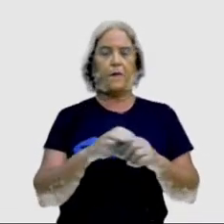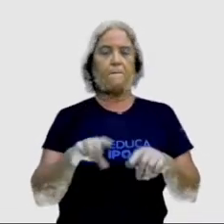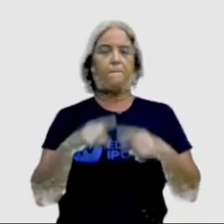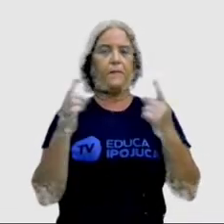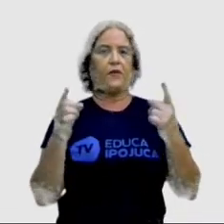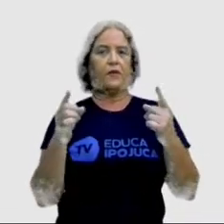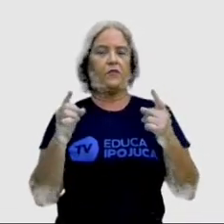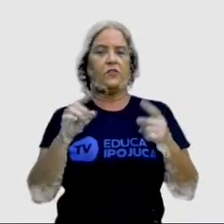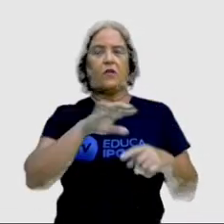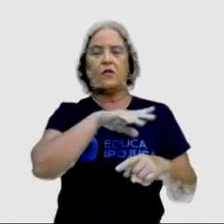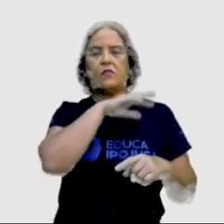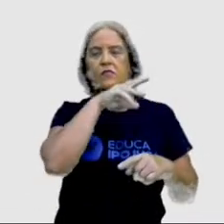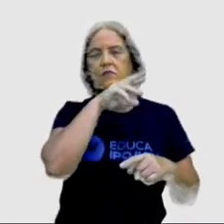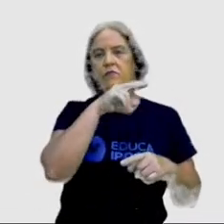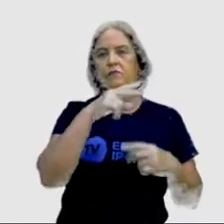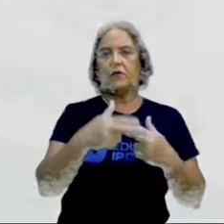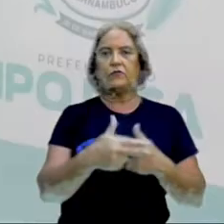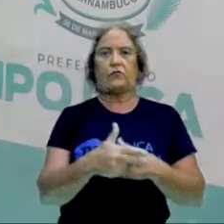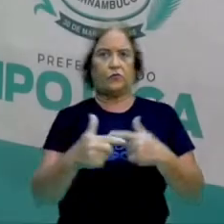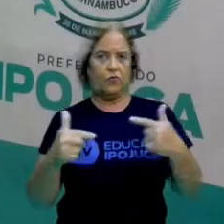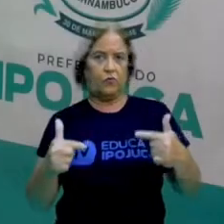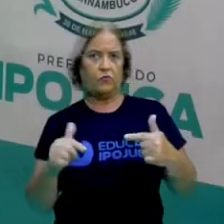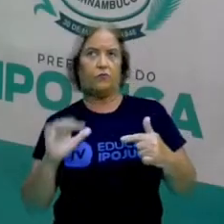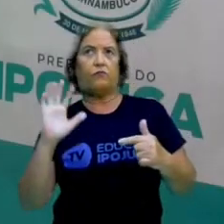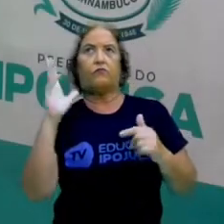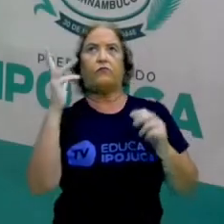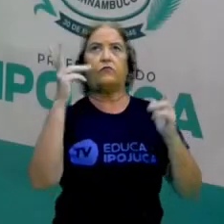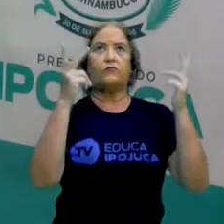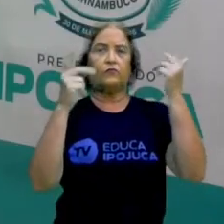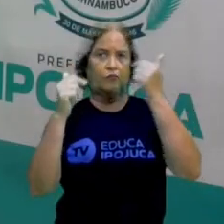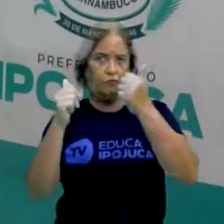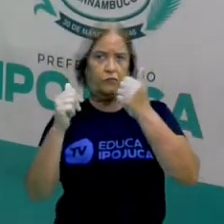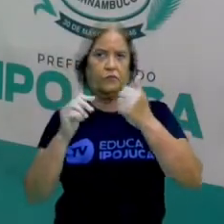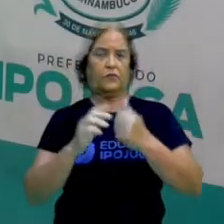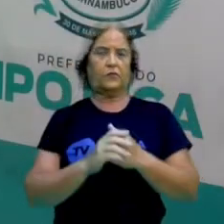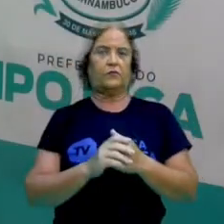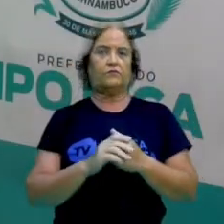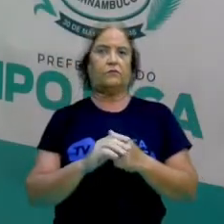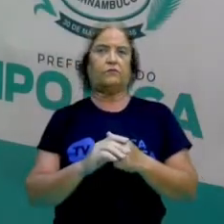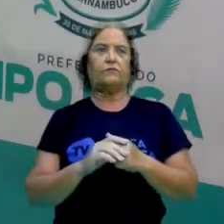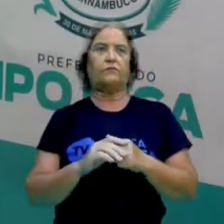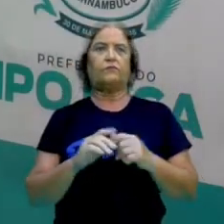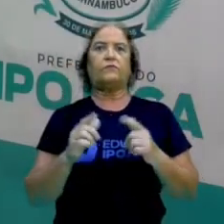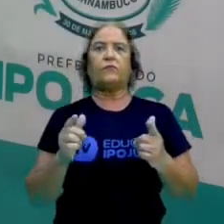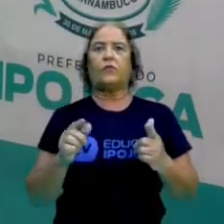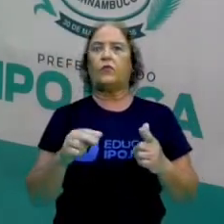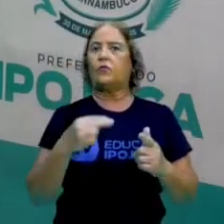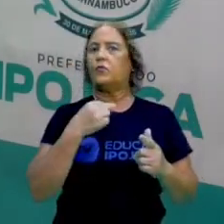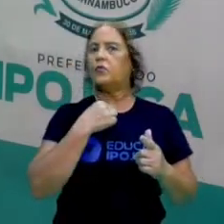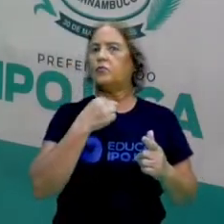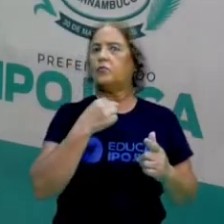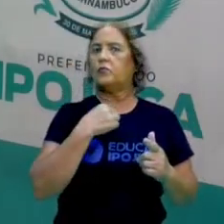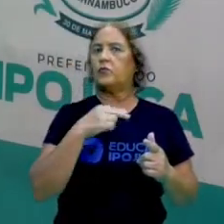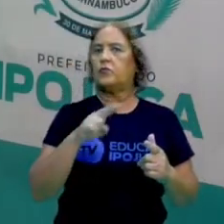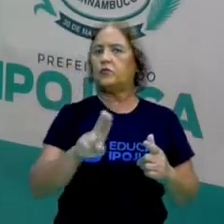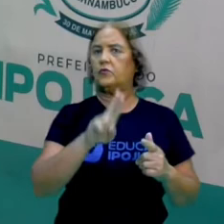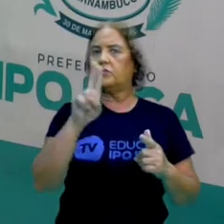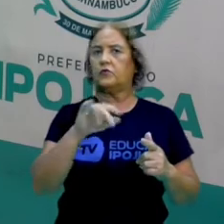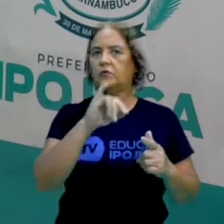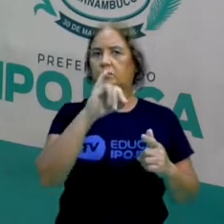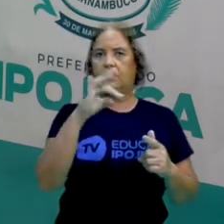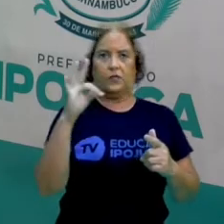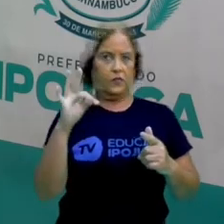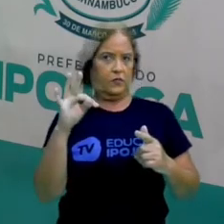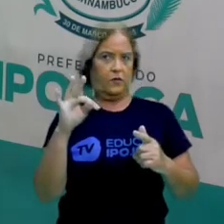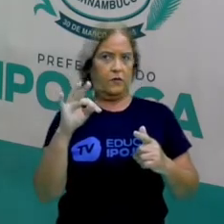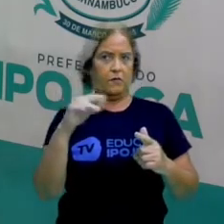animais, objetos e fenômenos da natureza. Tá bom? Não posso utilizar o it com pessoas. Vamos